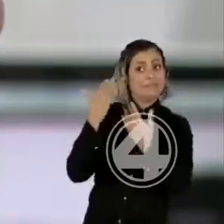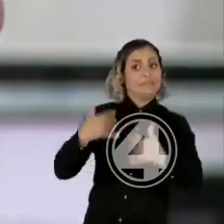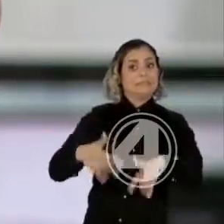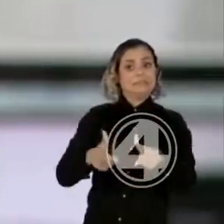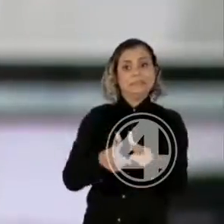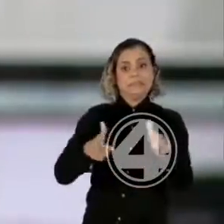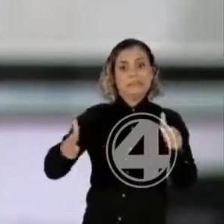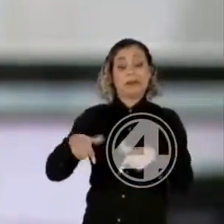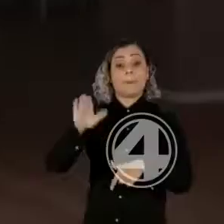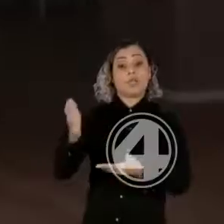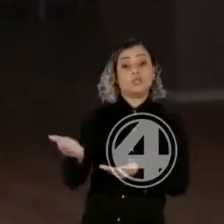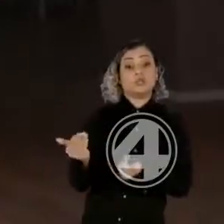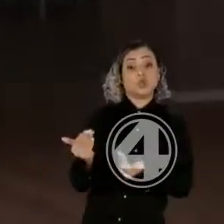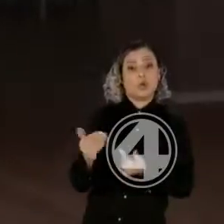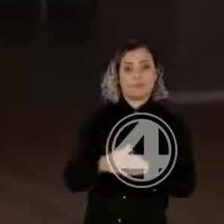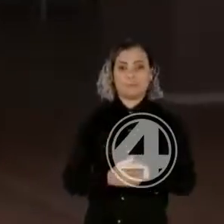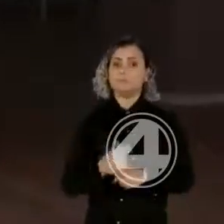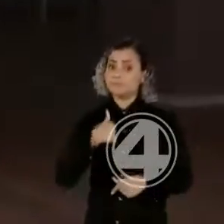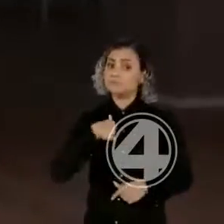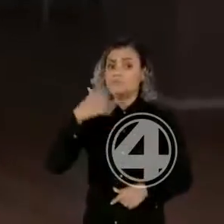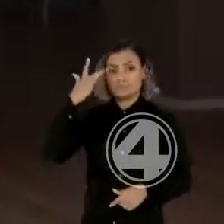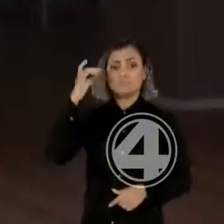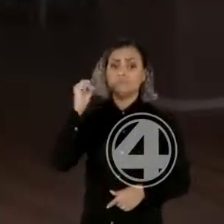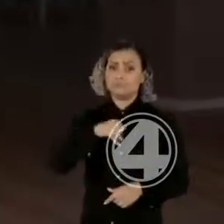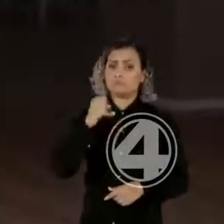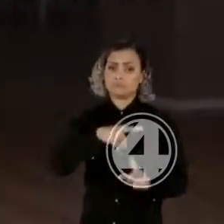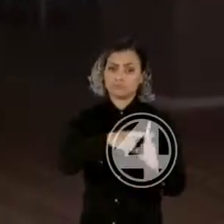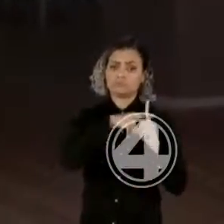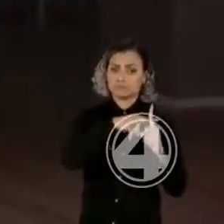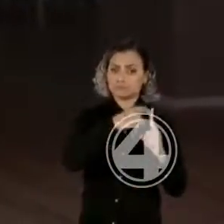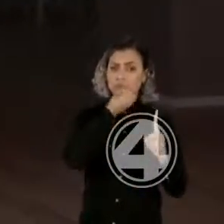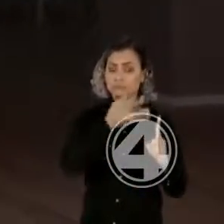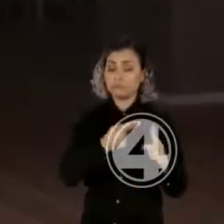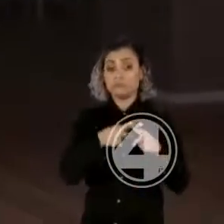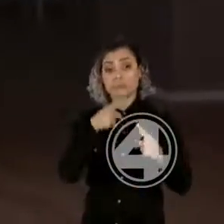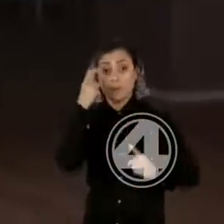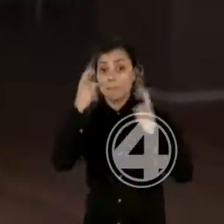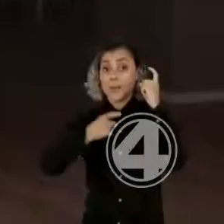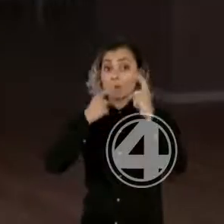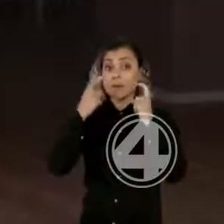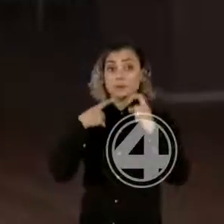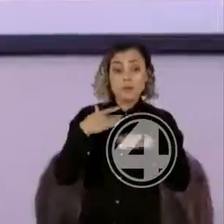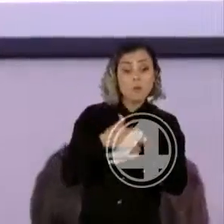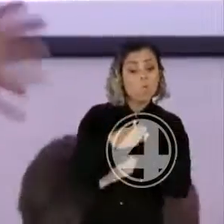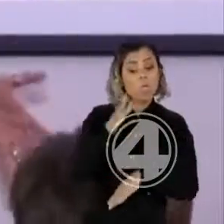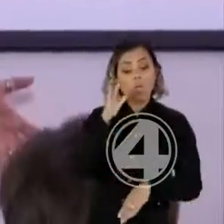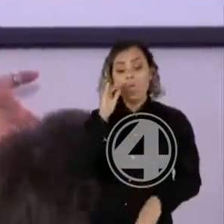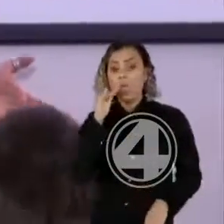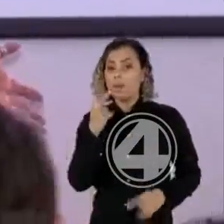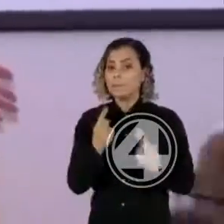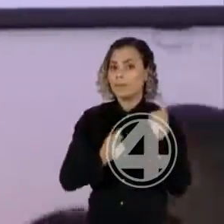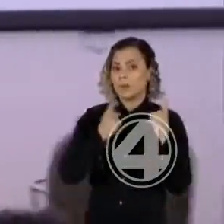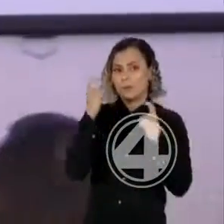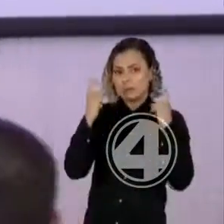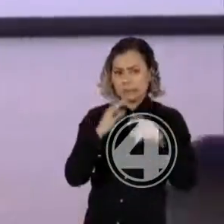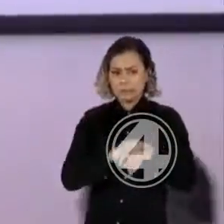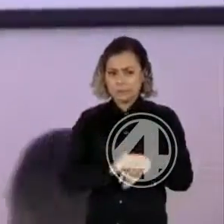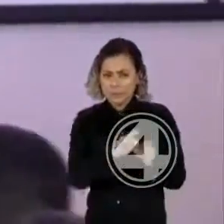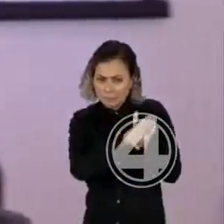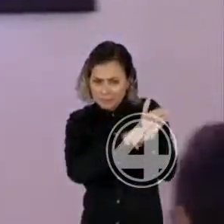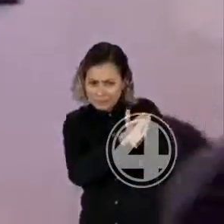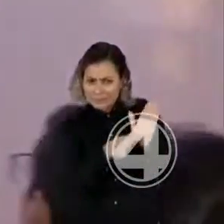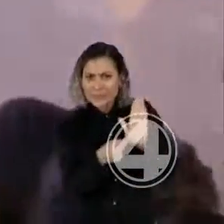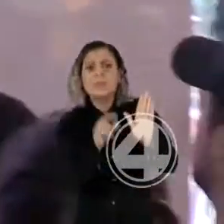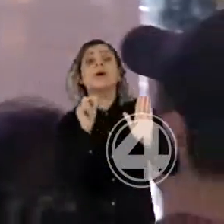entre os mais jovens. Eu vejo isso como um lado positivo também, de você ter uma preocupação com o que você está fazendo. O levantamento chama atenção